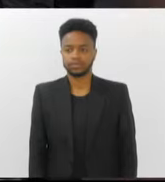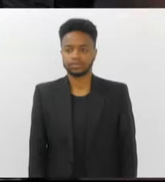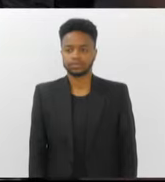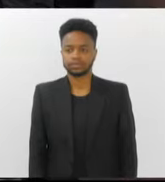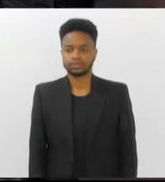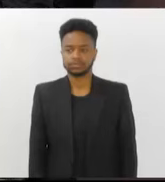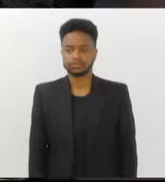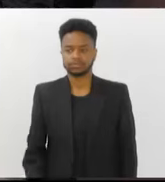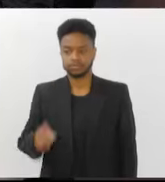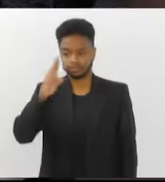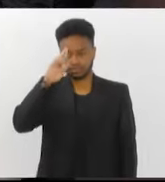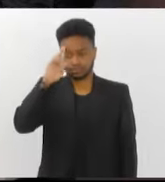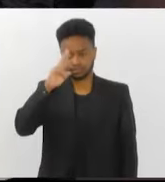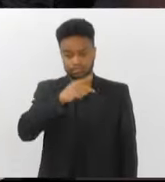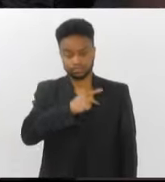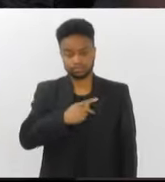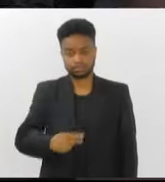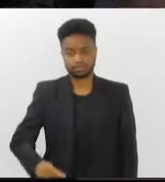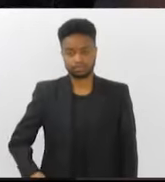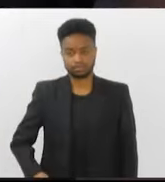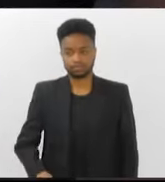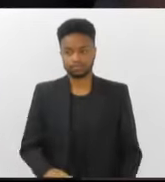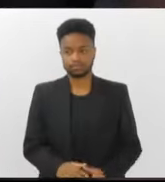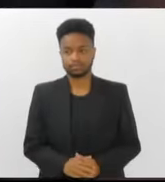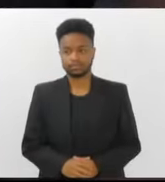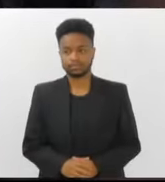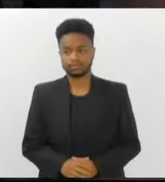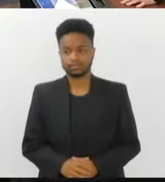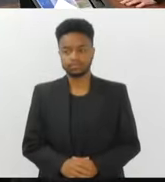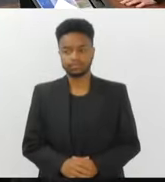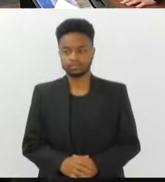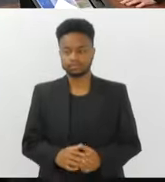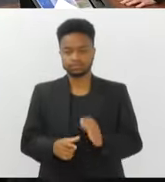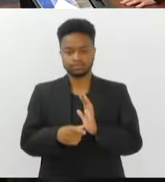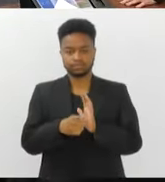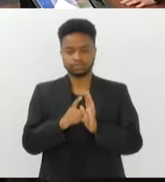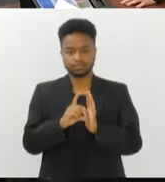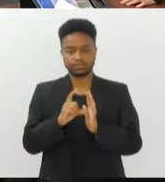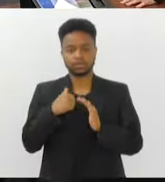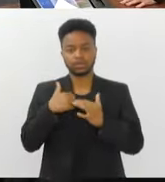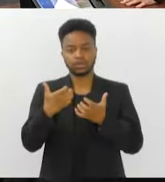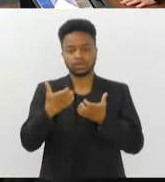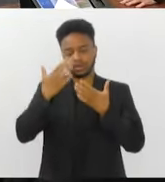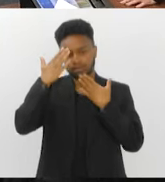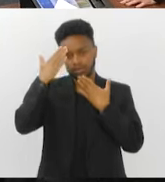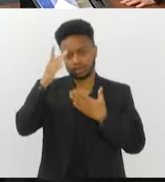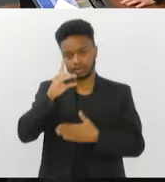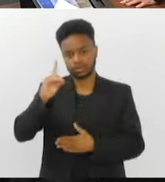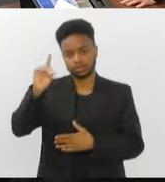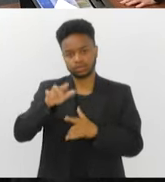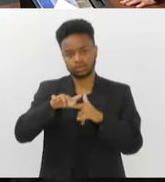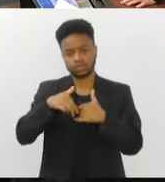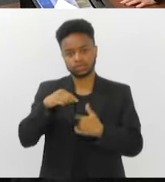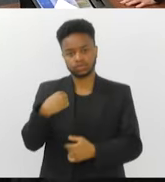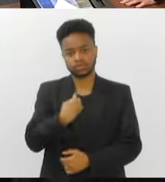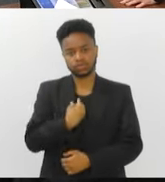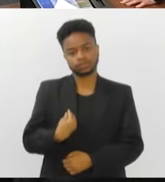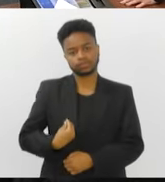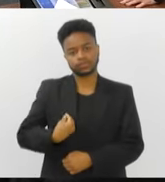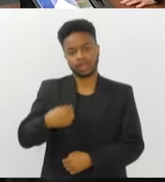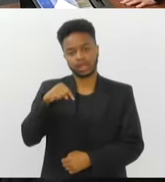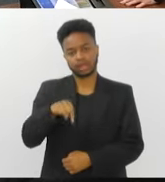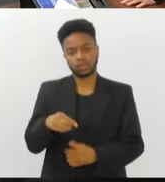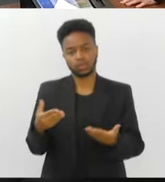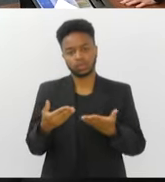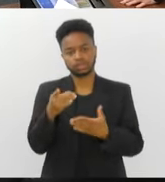Senhor presidente, eu, antes de mais nada, quero agradecer a Deus por estarmos aqui nesse dia 15